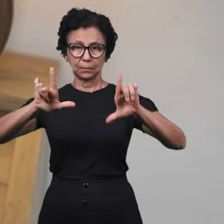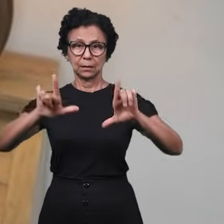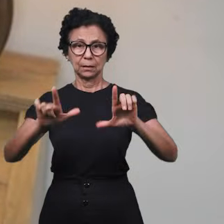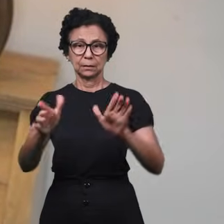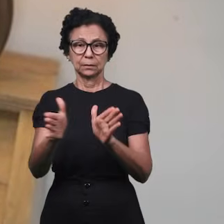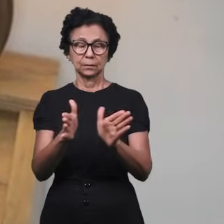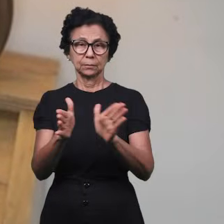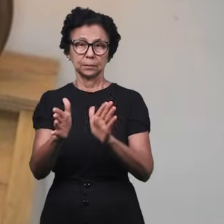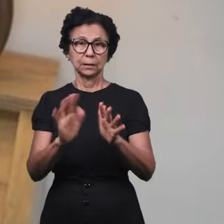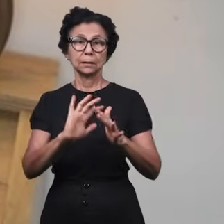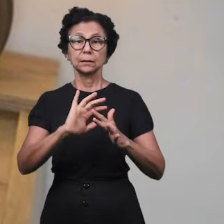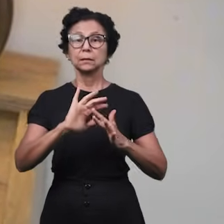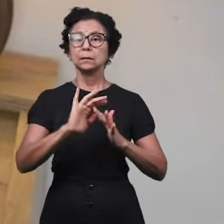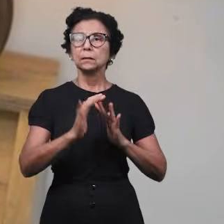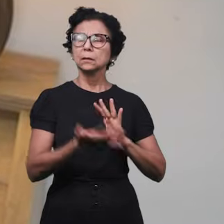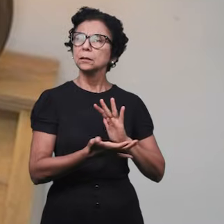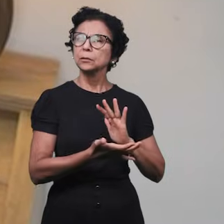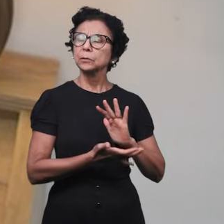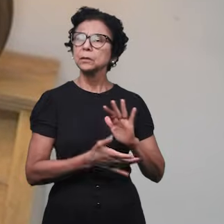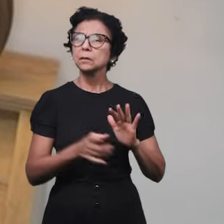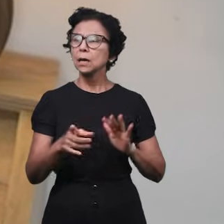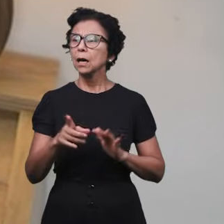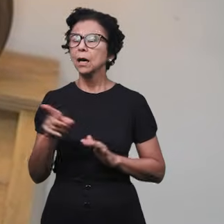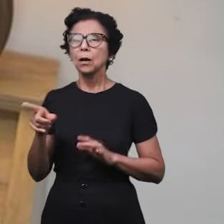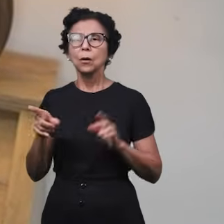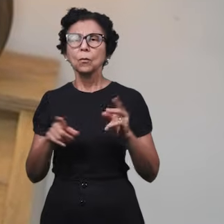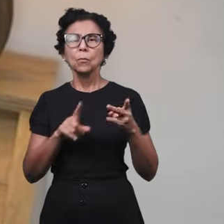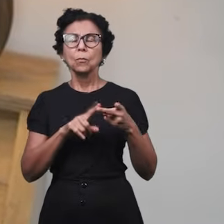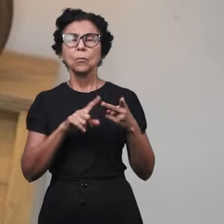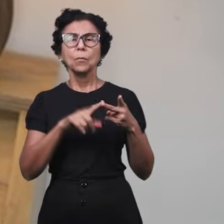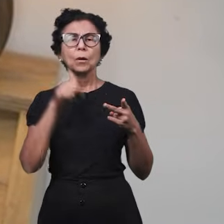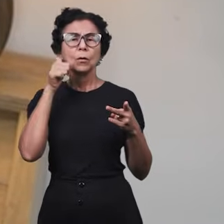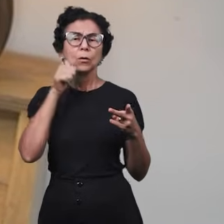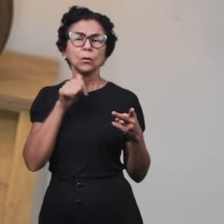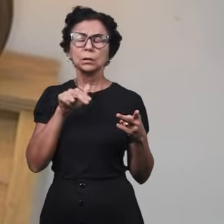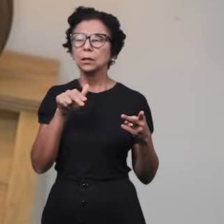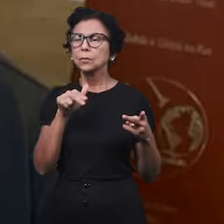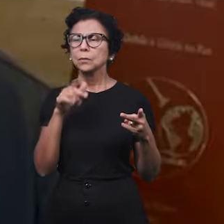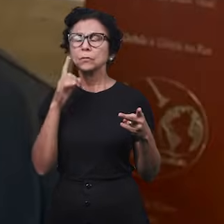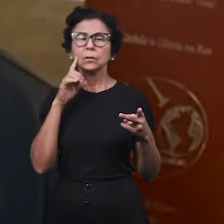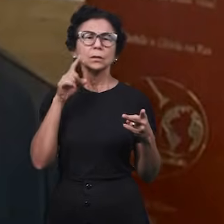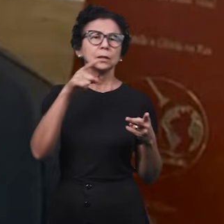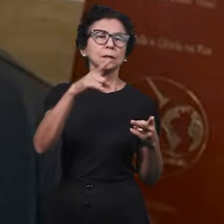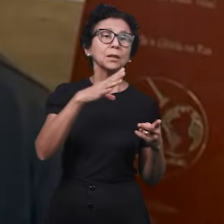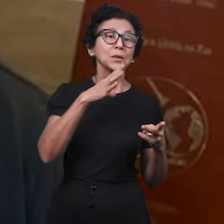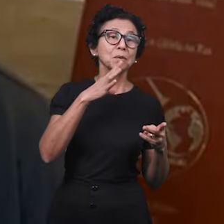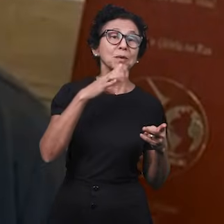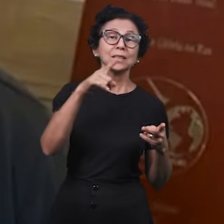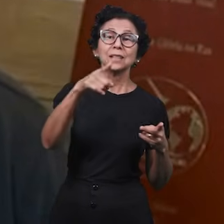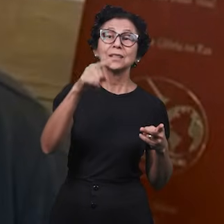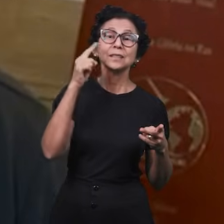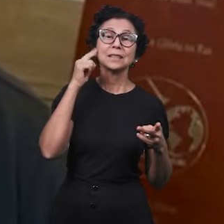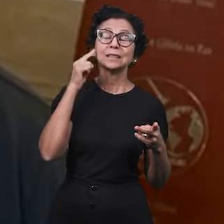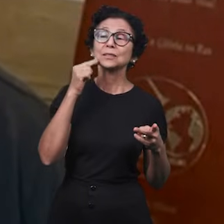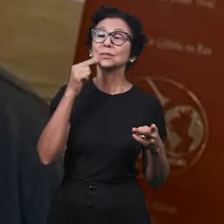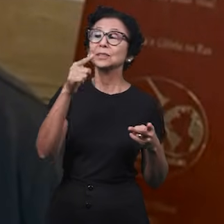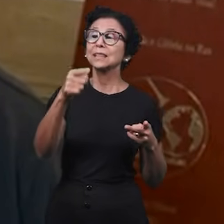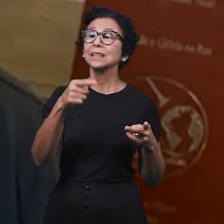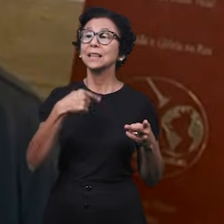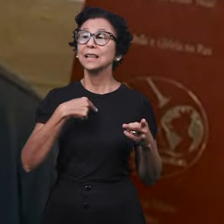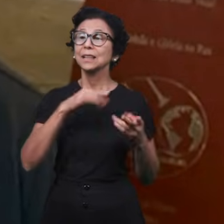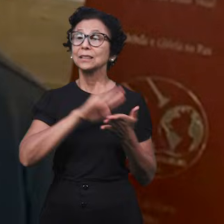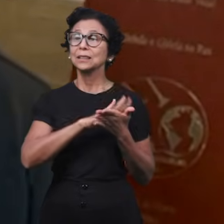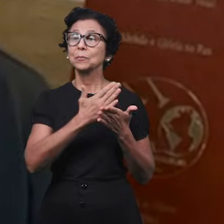Libras. E ali na hora, uma das nossas irmãs reconheceu aquela surda e falou, olha, eu interpreto para ela na